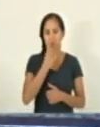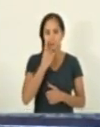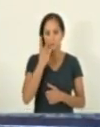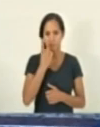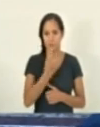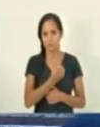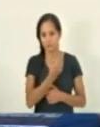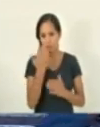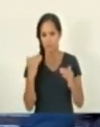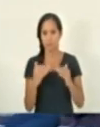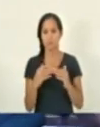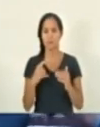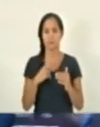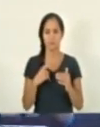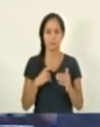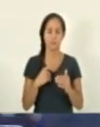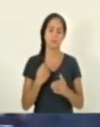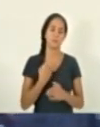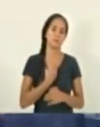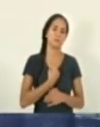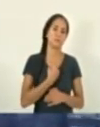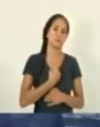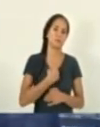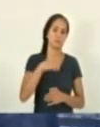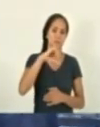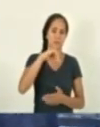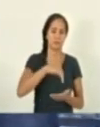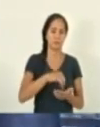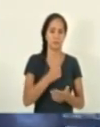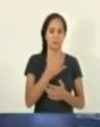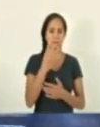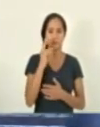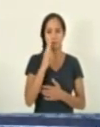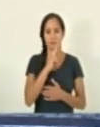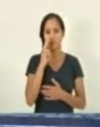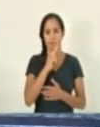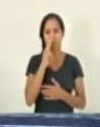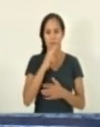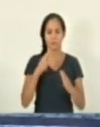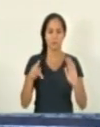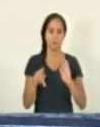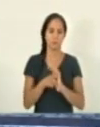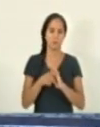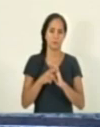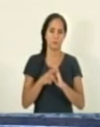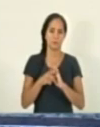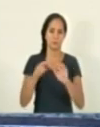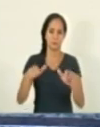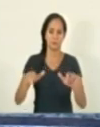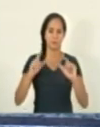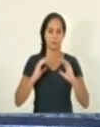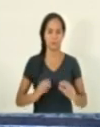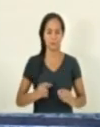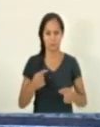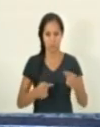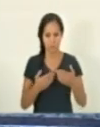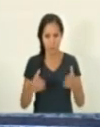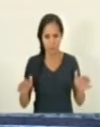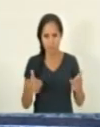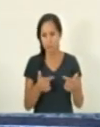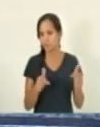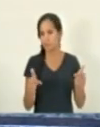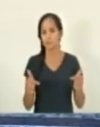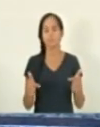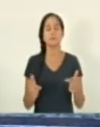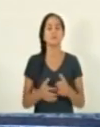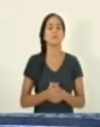plenário. Do item 9 ao 14º item, trata de requerimento de urgência de projeto de concessão de título de cidadania. Em discussão. Não vem quem quer discutir,